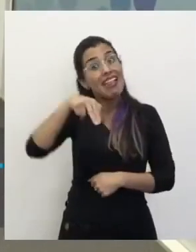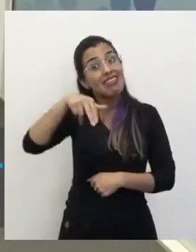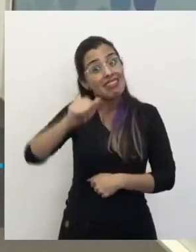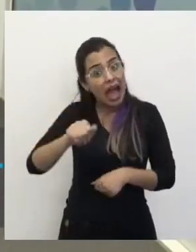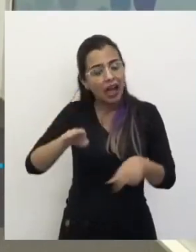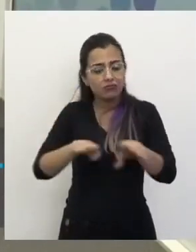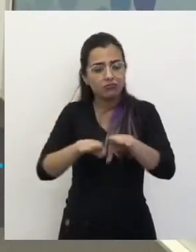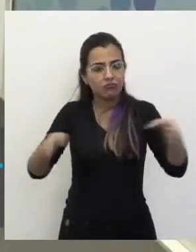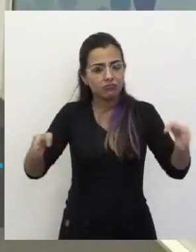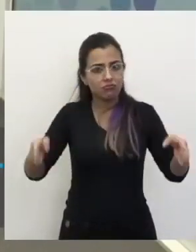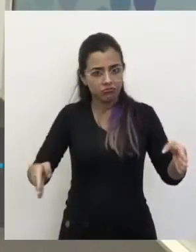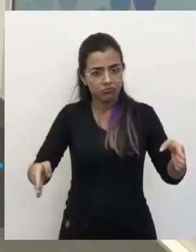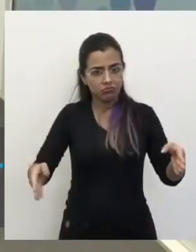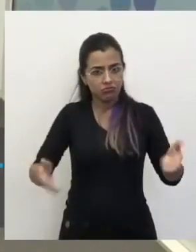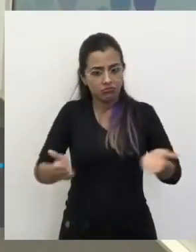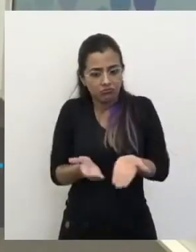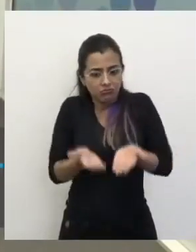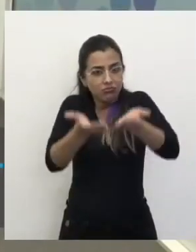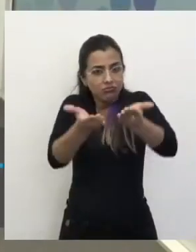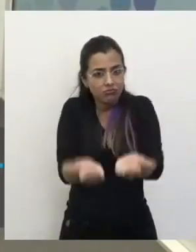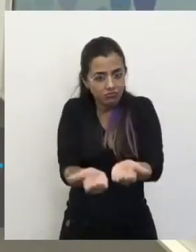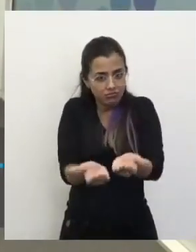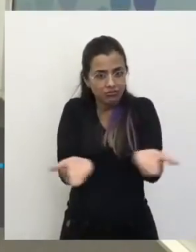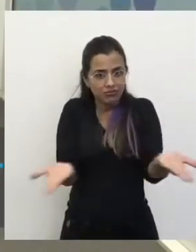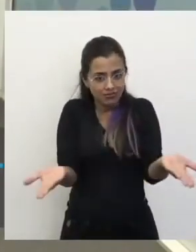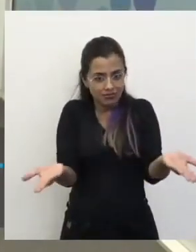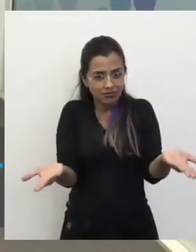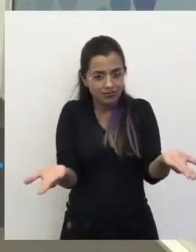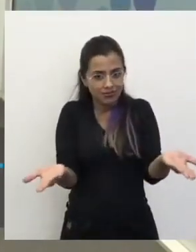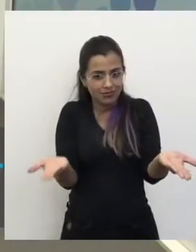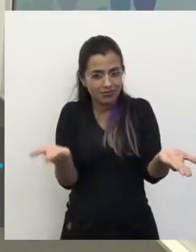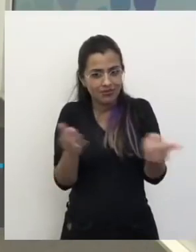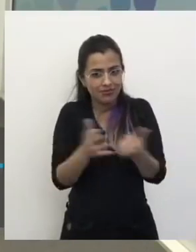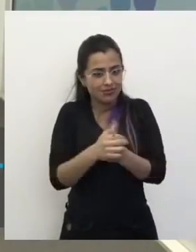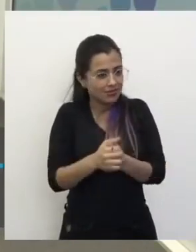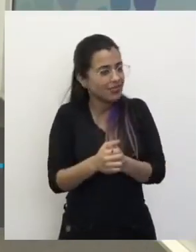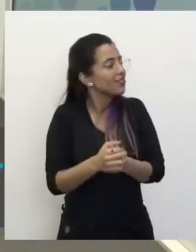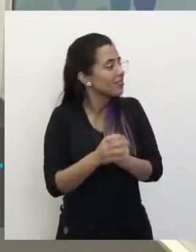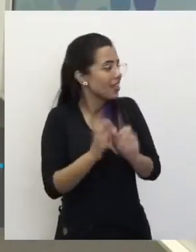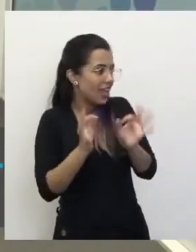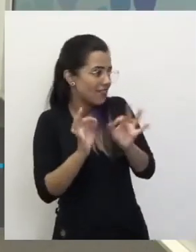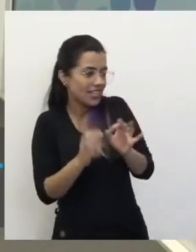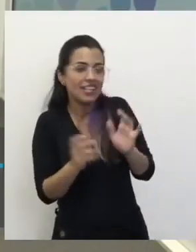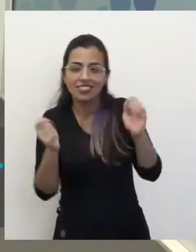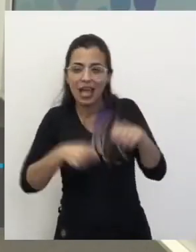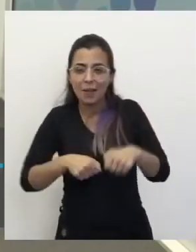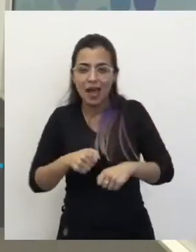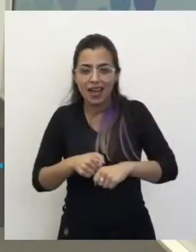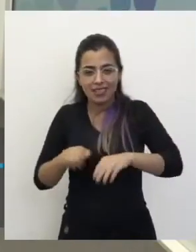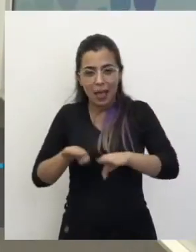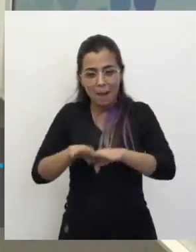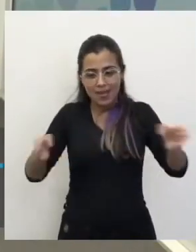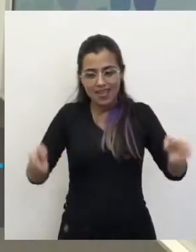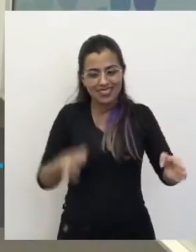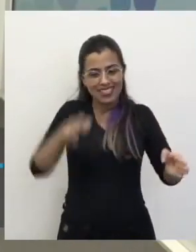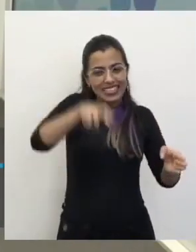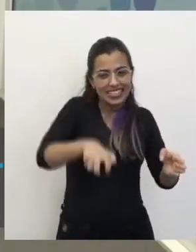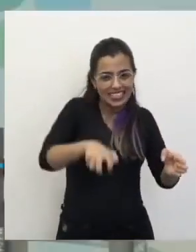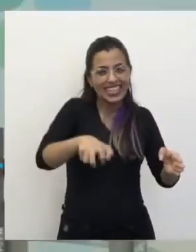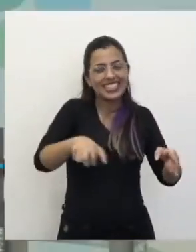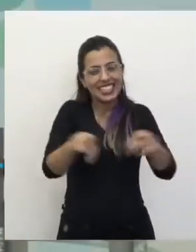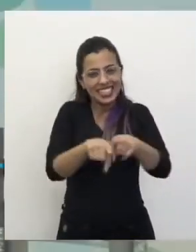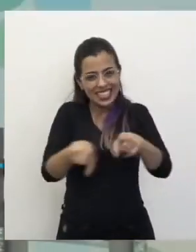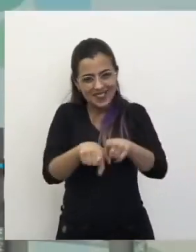sem problema, comeu na mesa. Comeu. Inclusive na mesa, certo? Sentado na mesa, pode, fica à vontade. A mesa é sua, você... Comeu